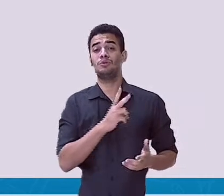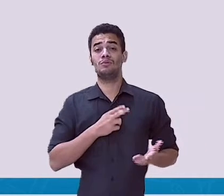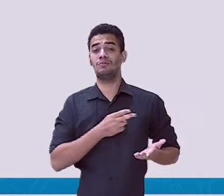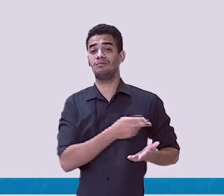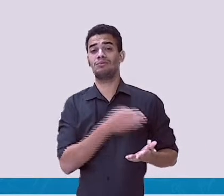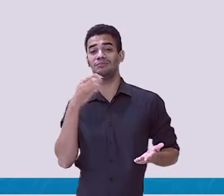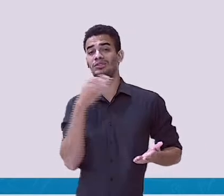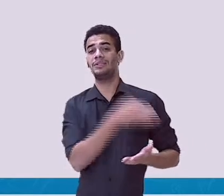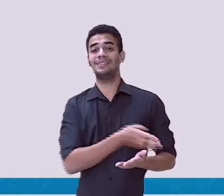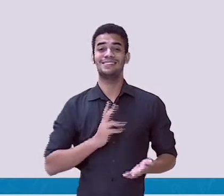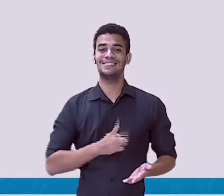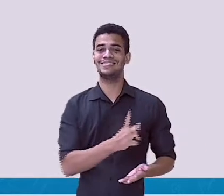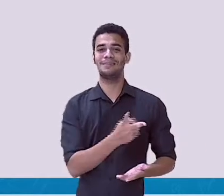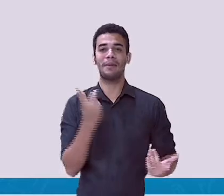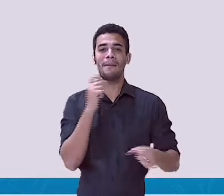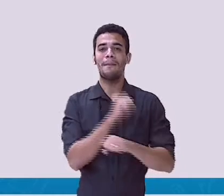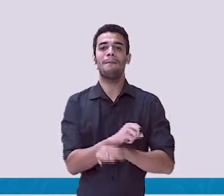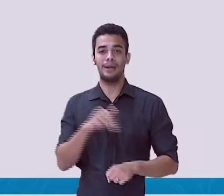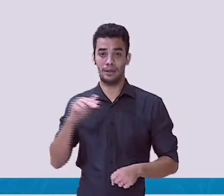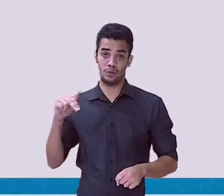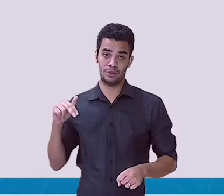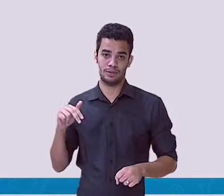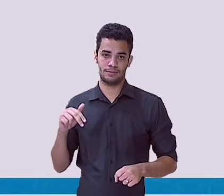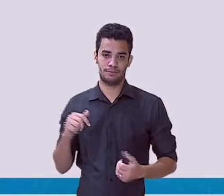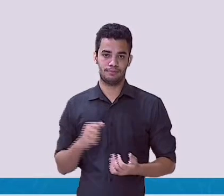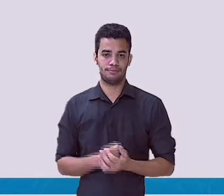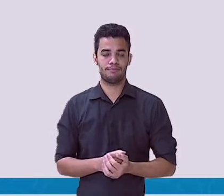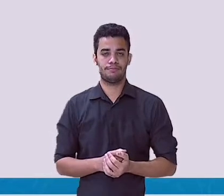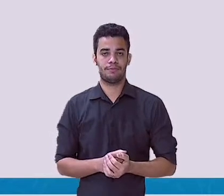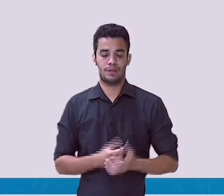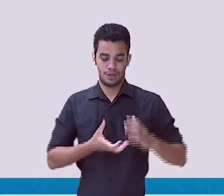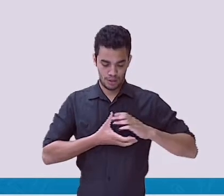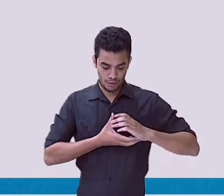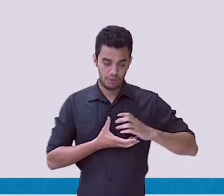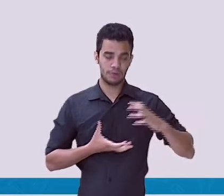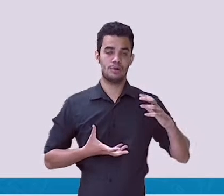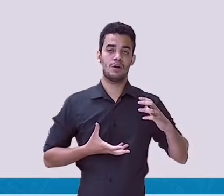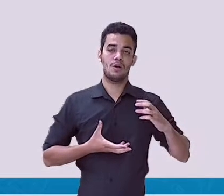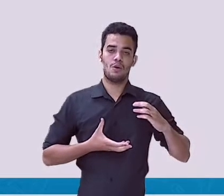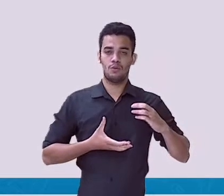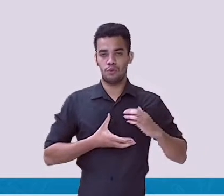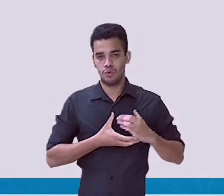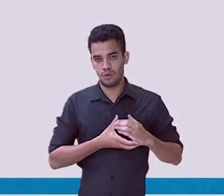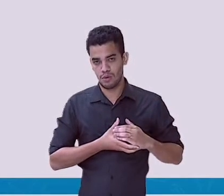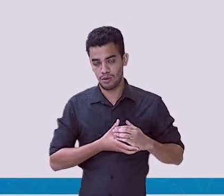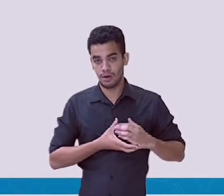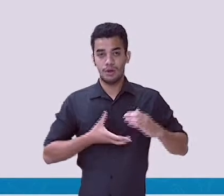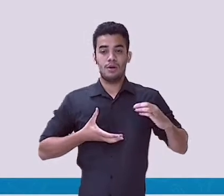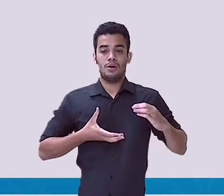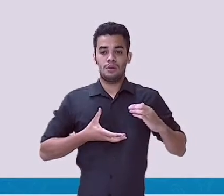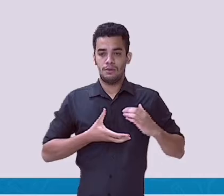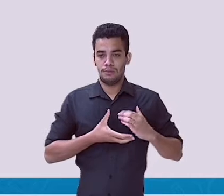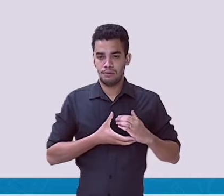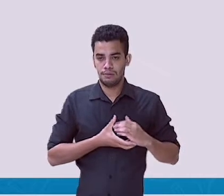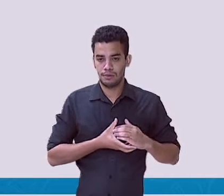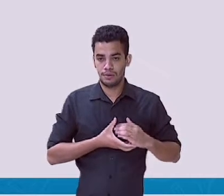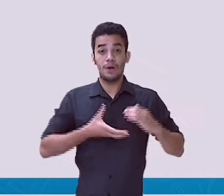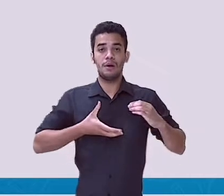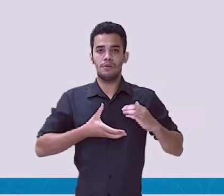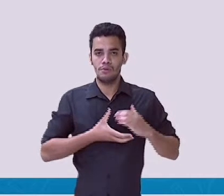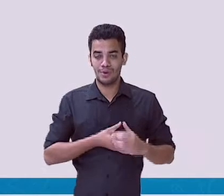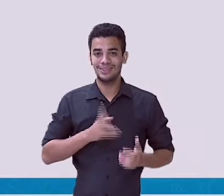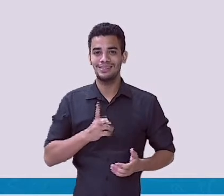faz o bombeamento através da contrai, relaxa, contrai, relaxa. E aí ele consegue fazer